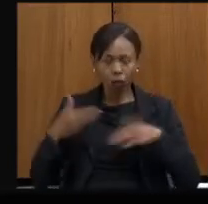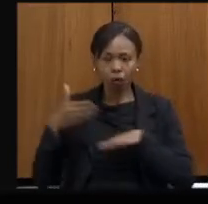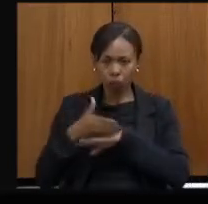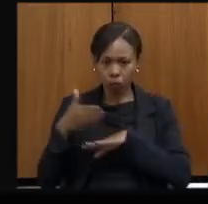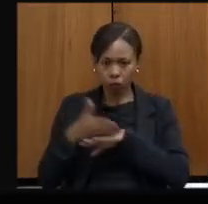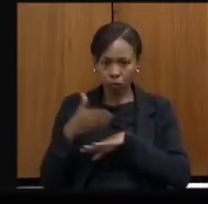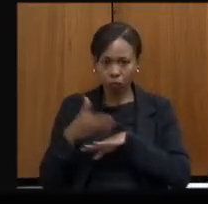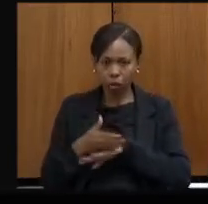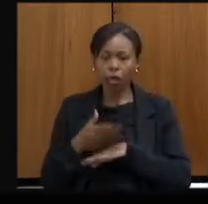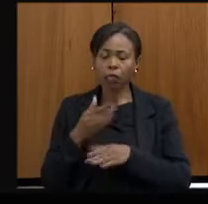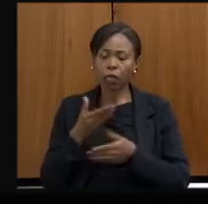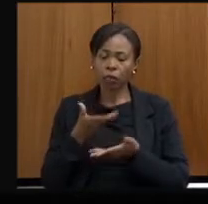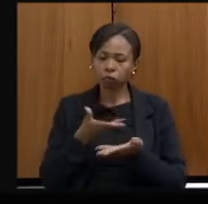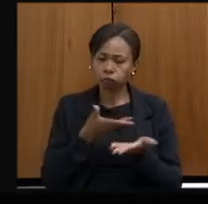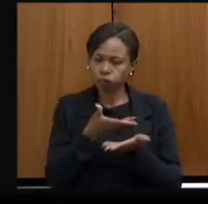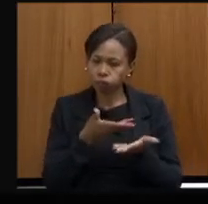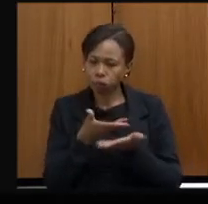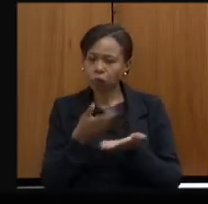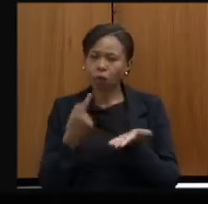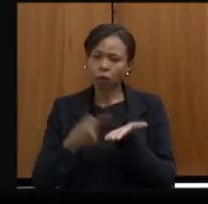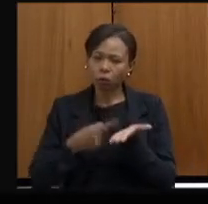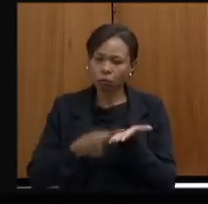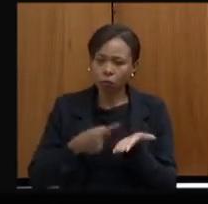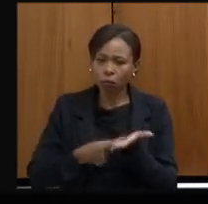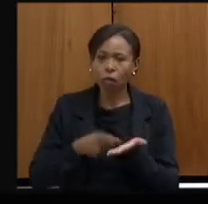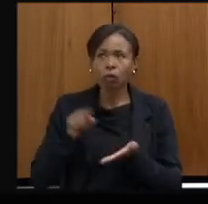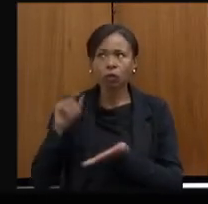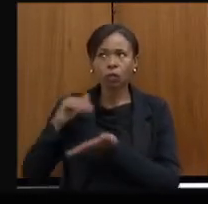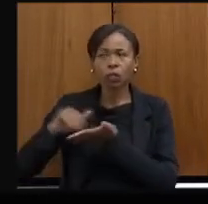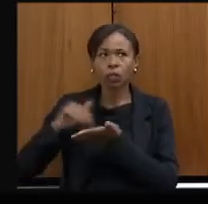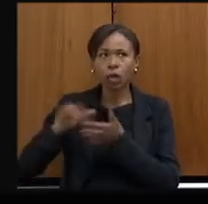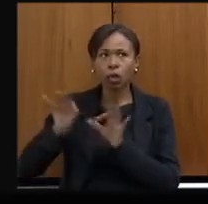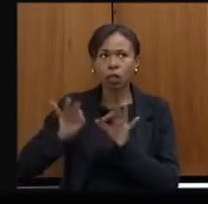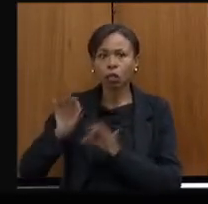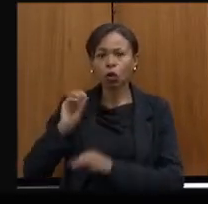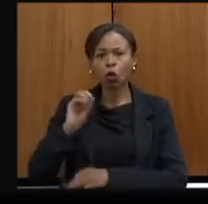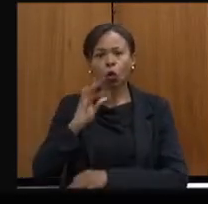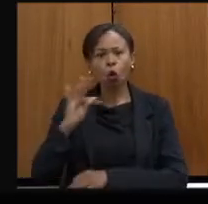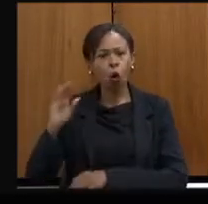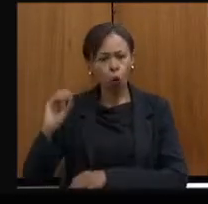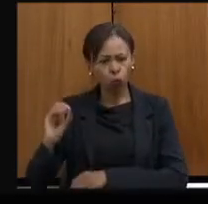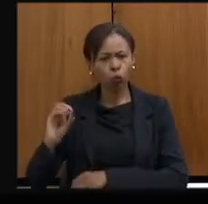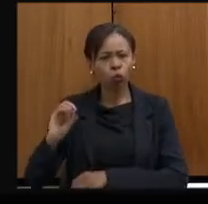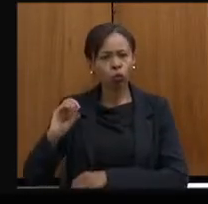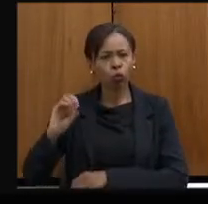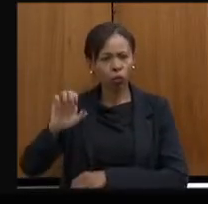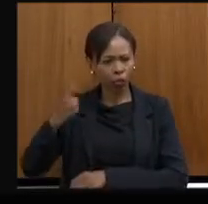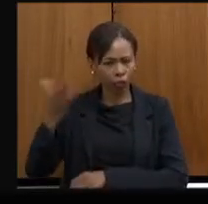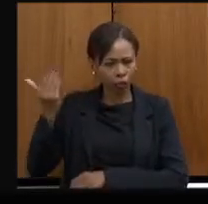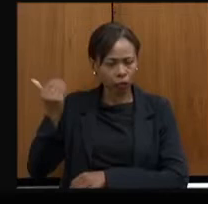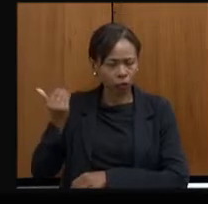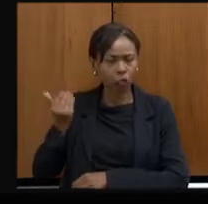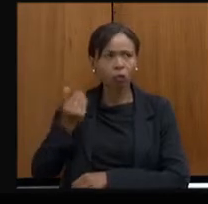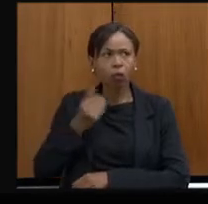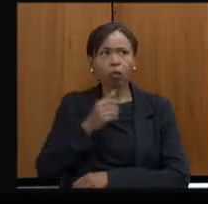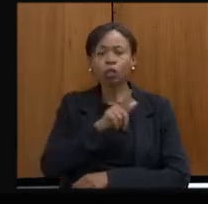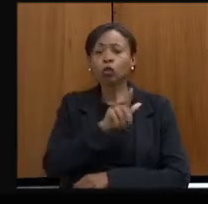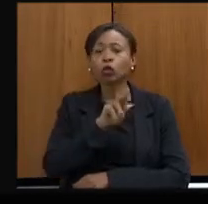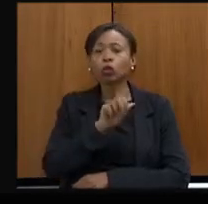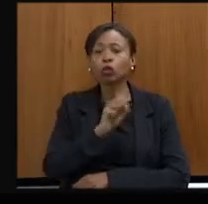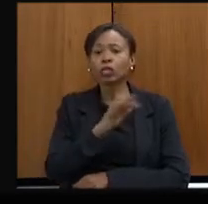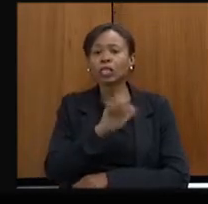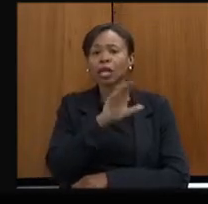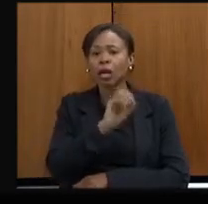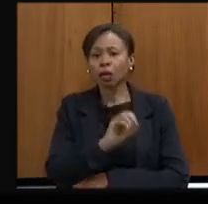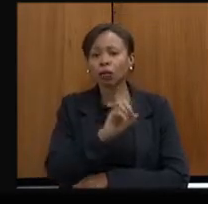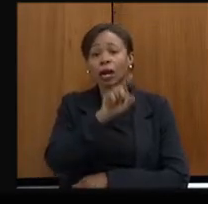dessa negociação, o secretário de Planejamento era o Otto Levi, o Gustavo Valadares era o líder de